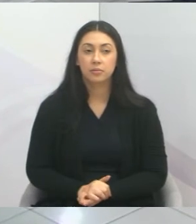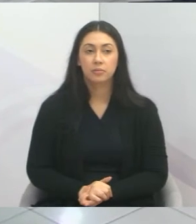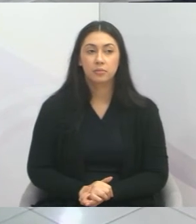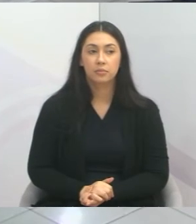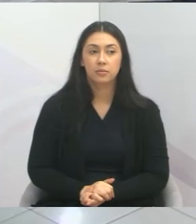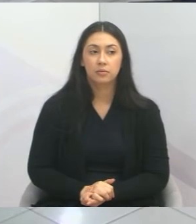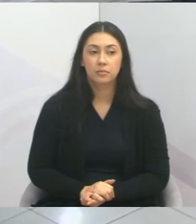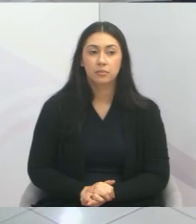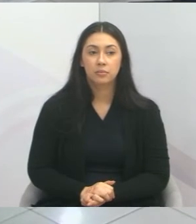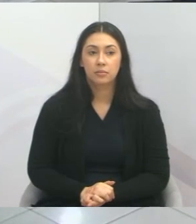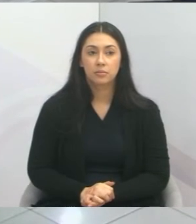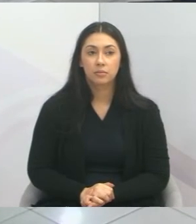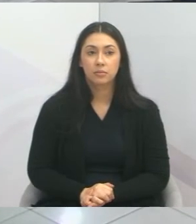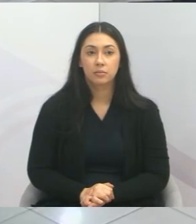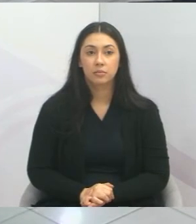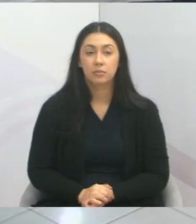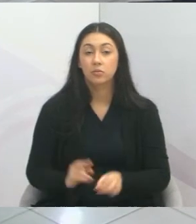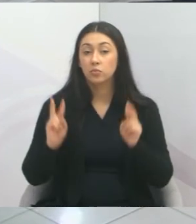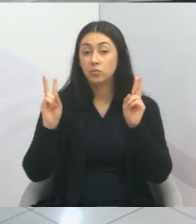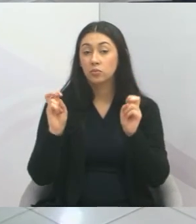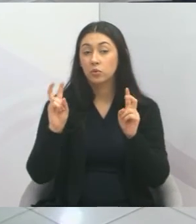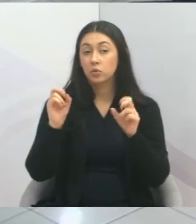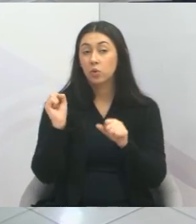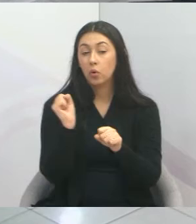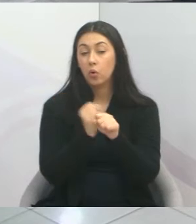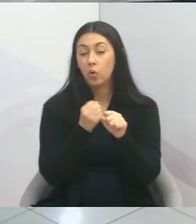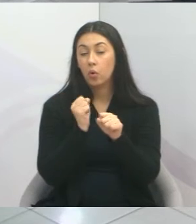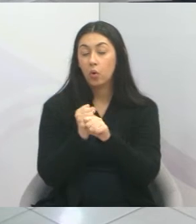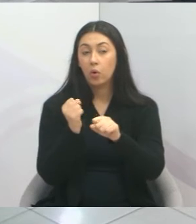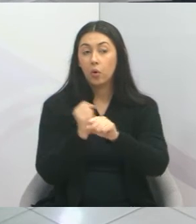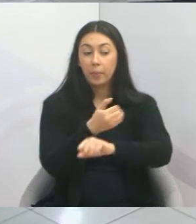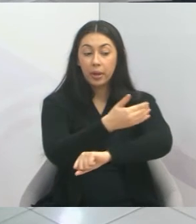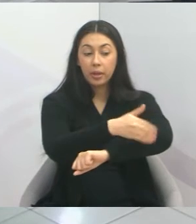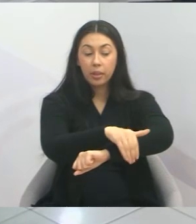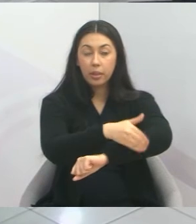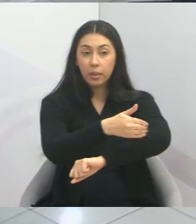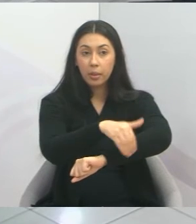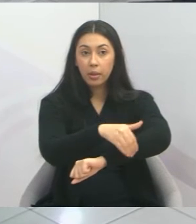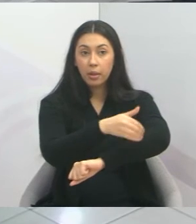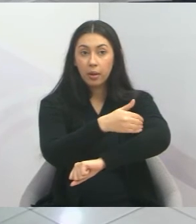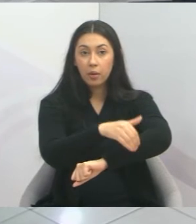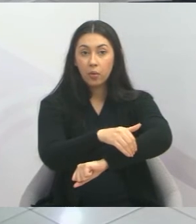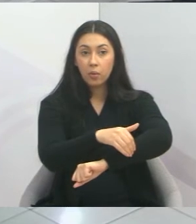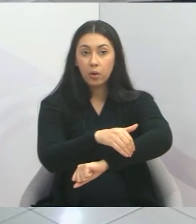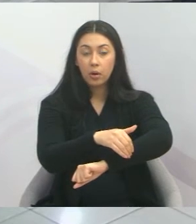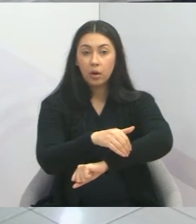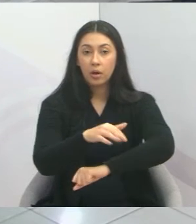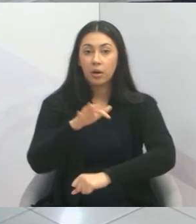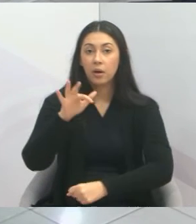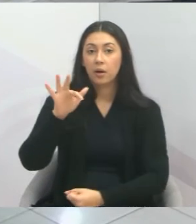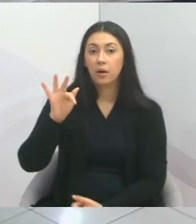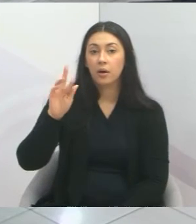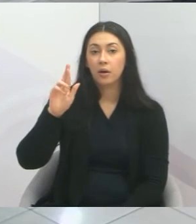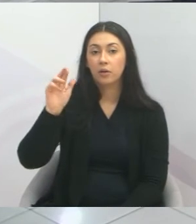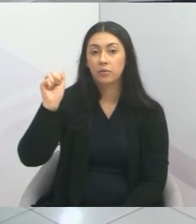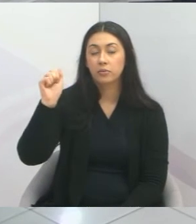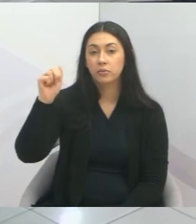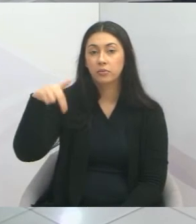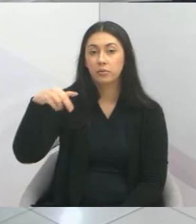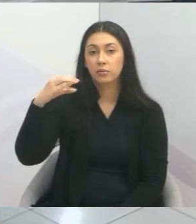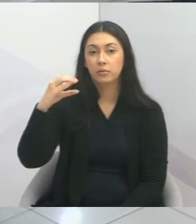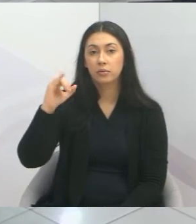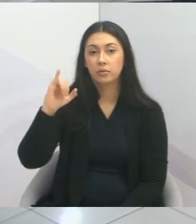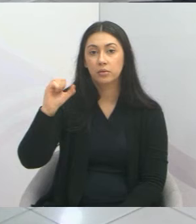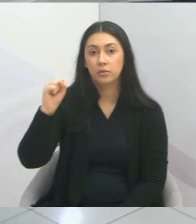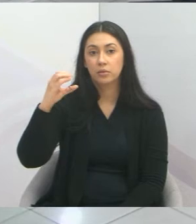informação refere-se as obras de pavimentação da via que interligará a Estrada Francisco Eugenio Azevedo